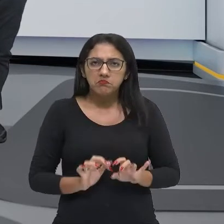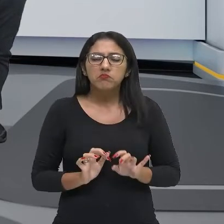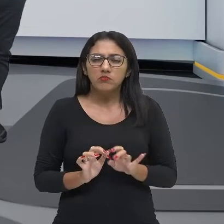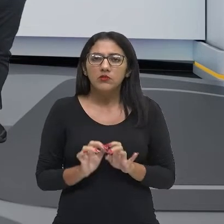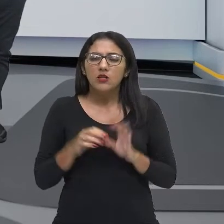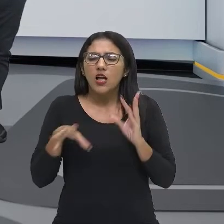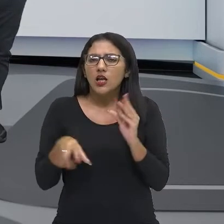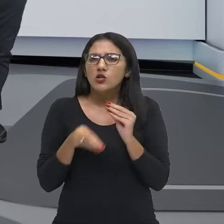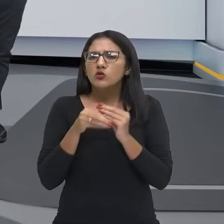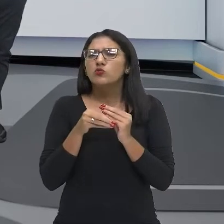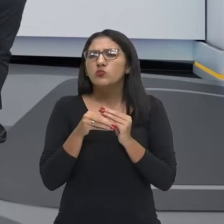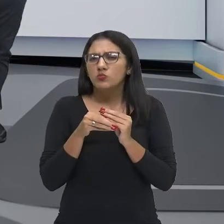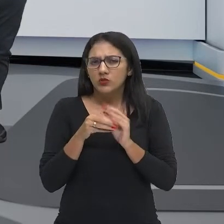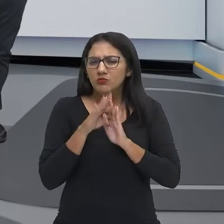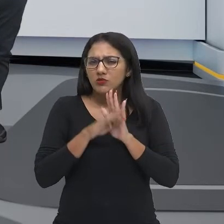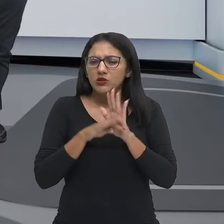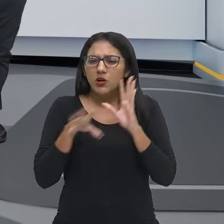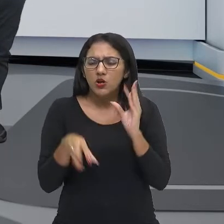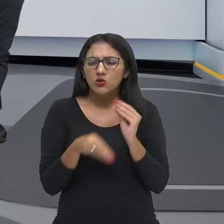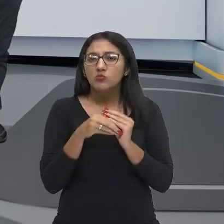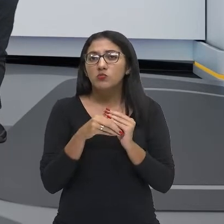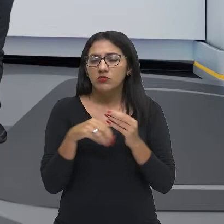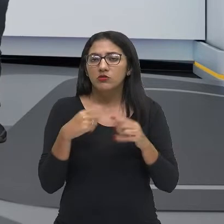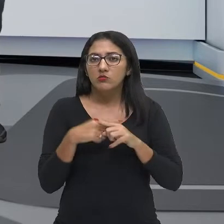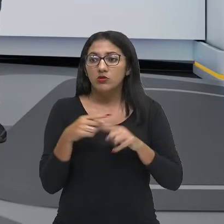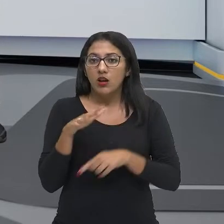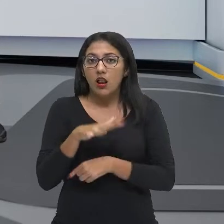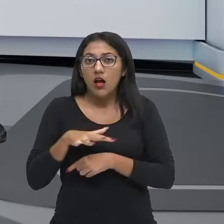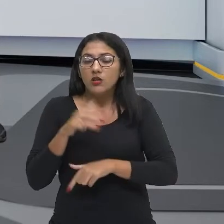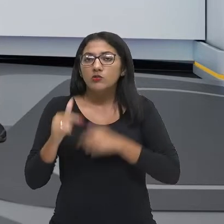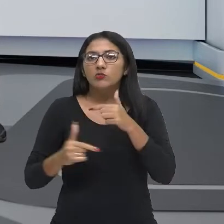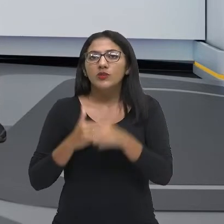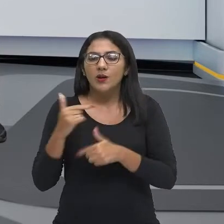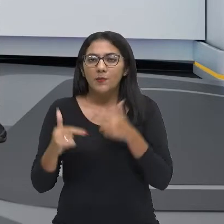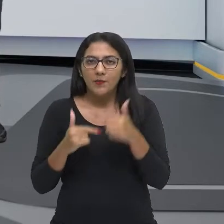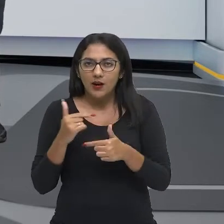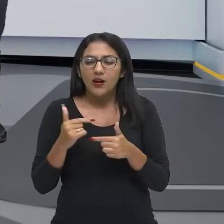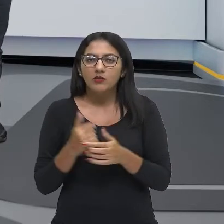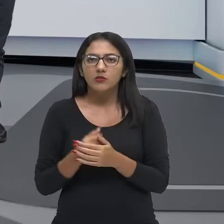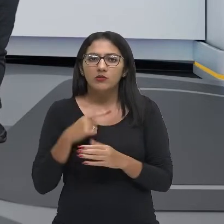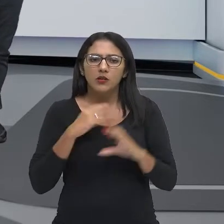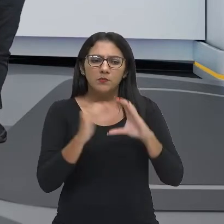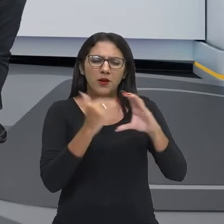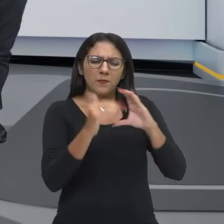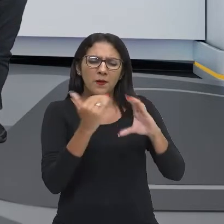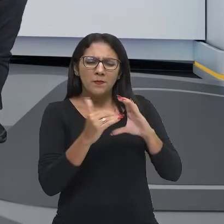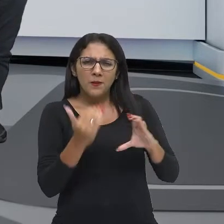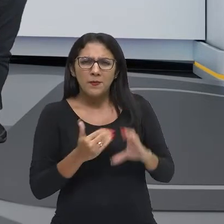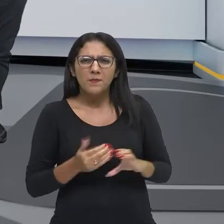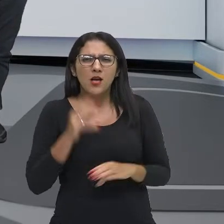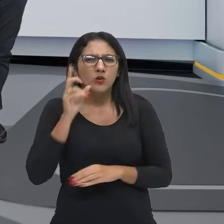poucas palavras, pois provavelmente as pessoas em ambiente de trabalho costumam receber